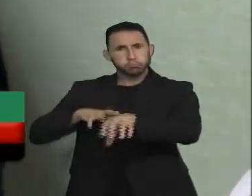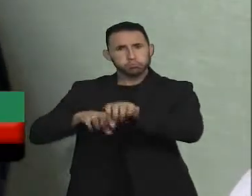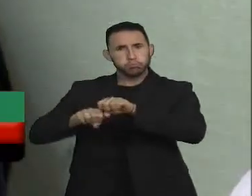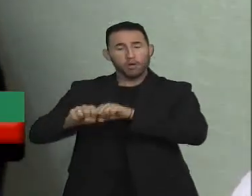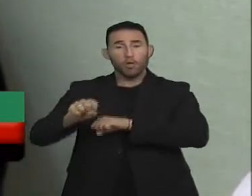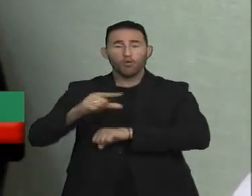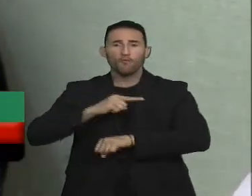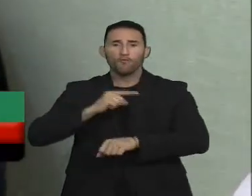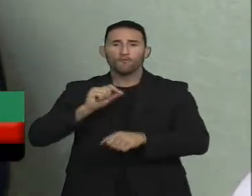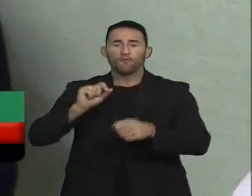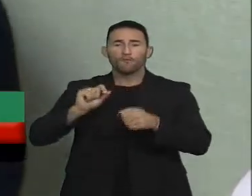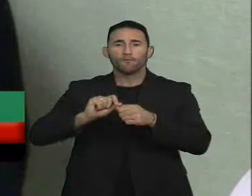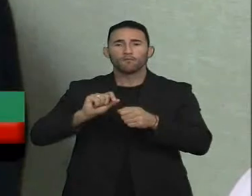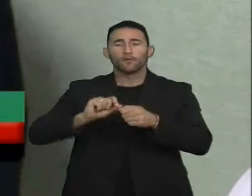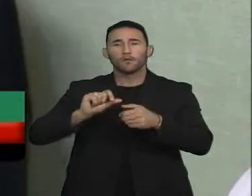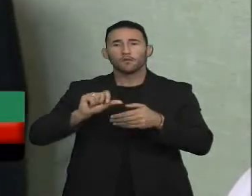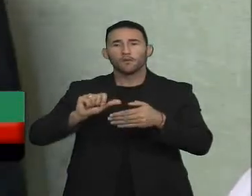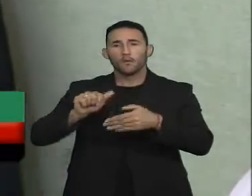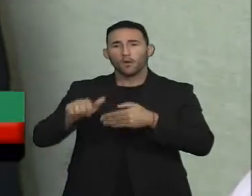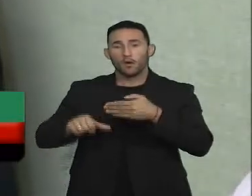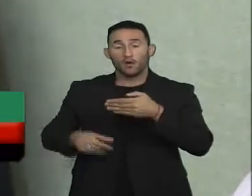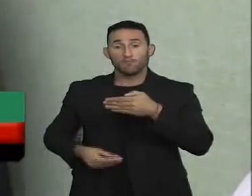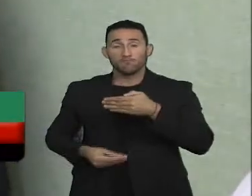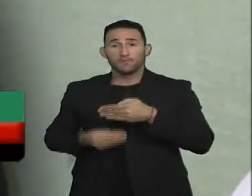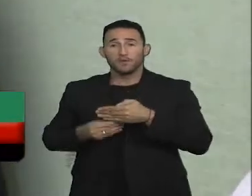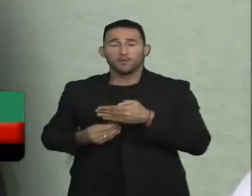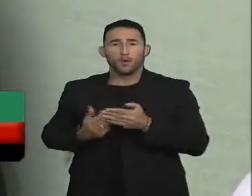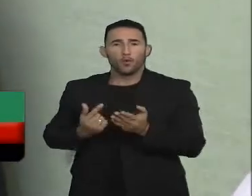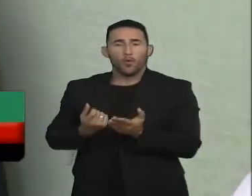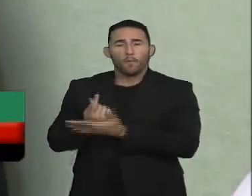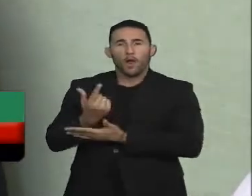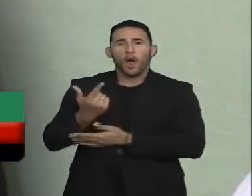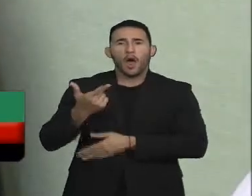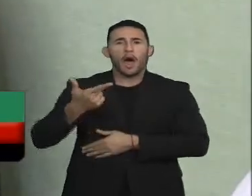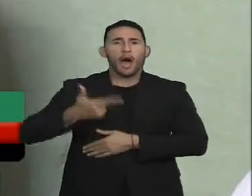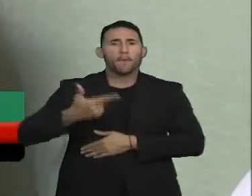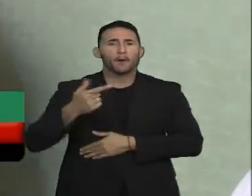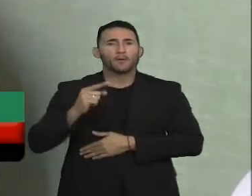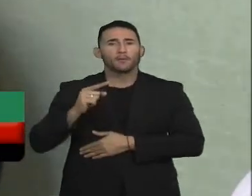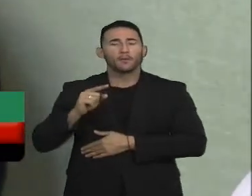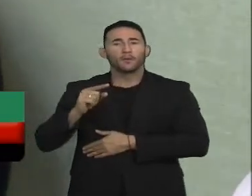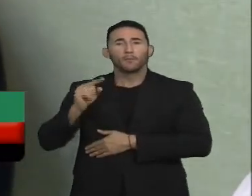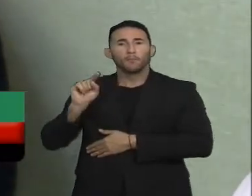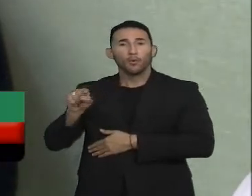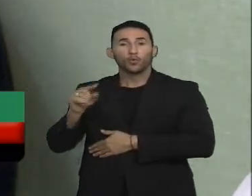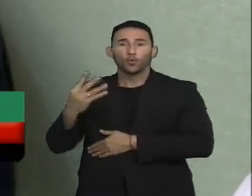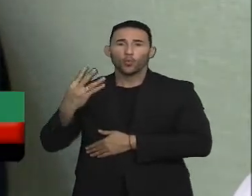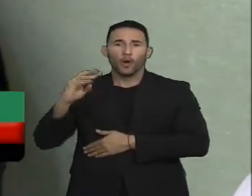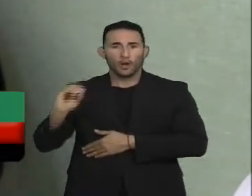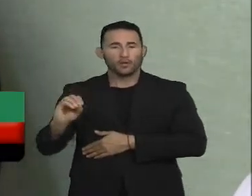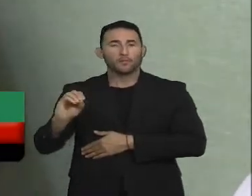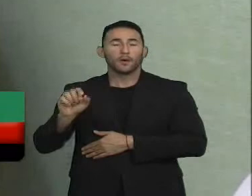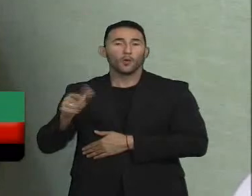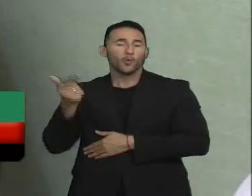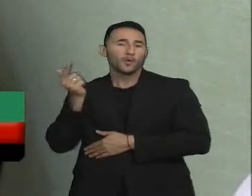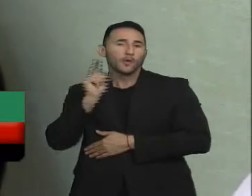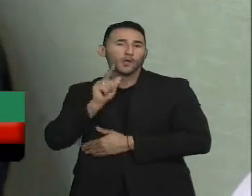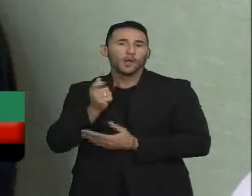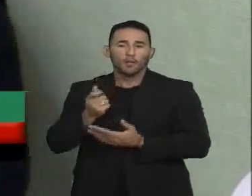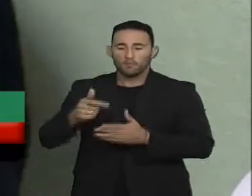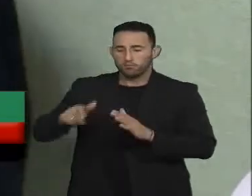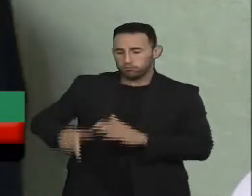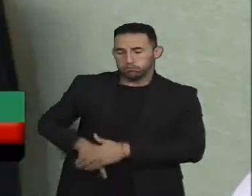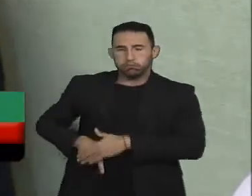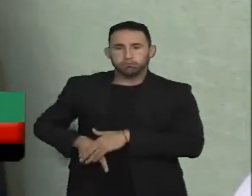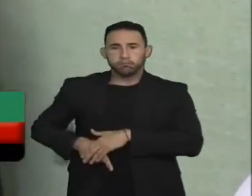uma emenda para a compra de armas .40 para equipar a nossa guarda municipal. Então, a gente estava muito